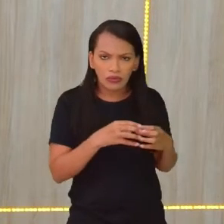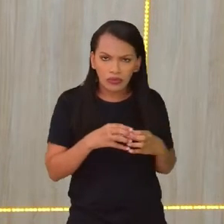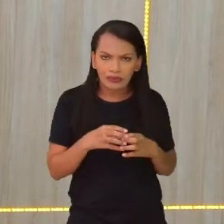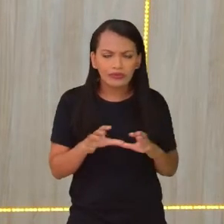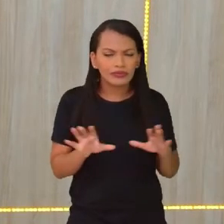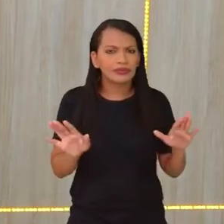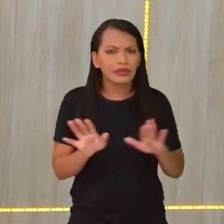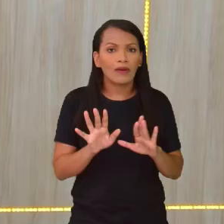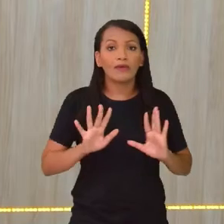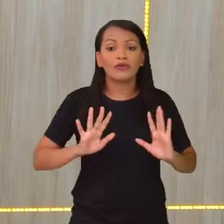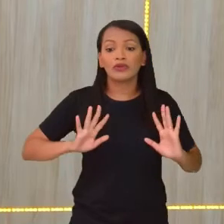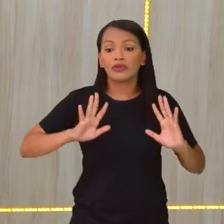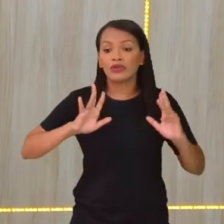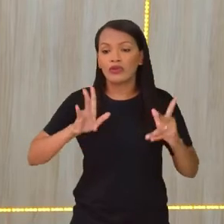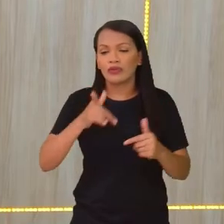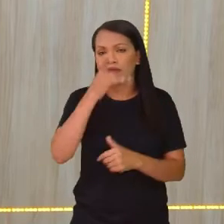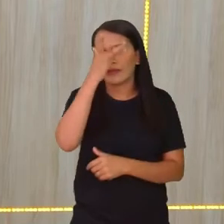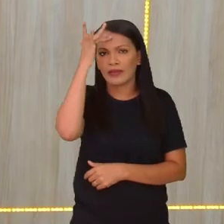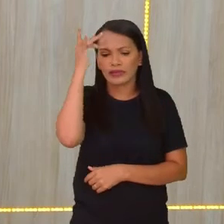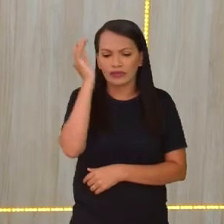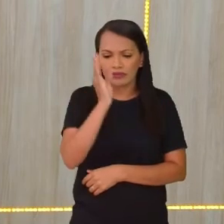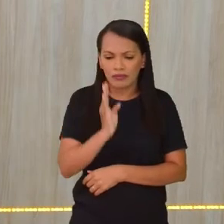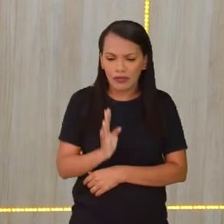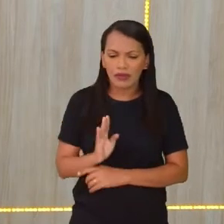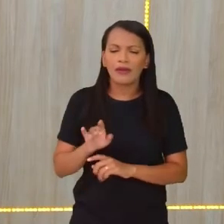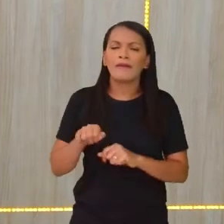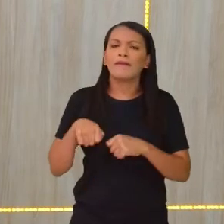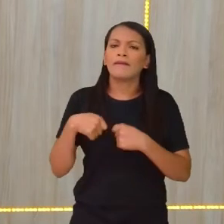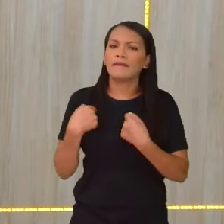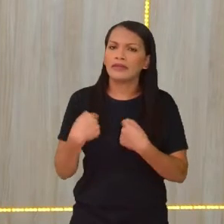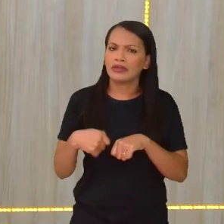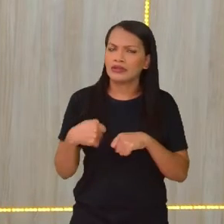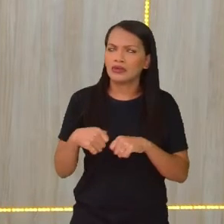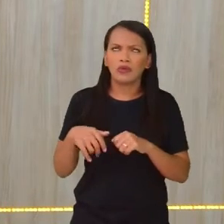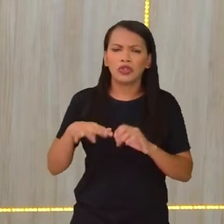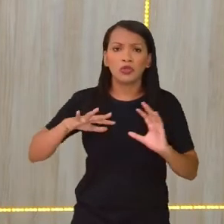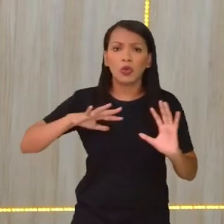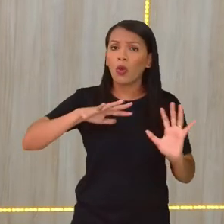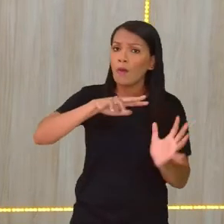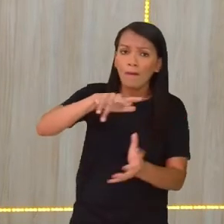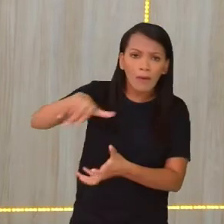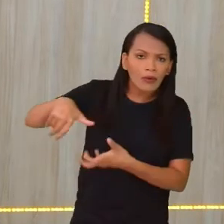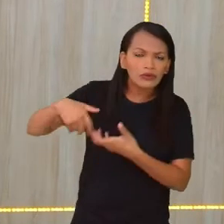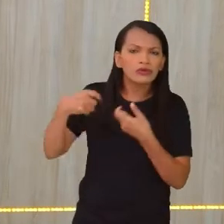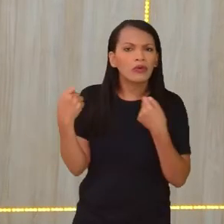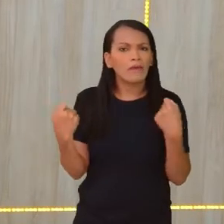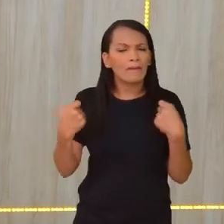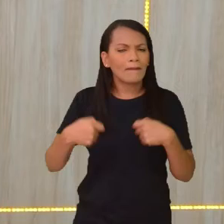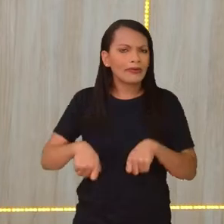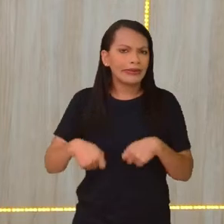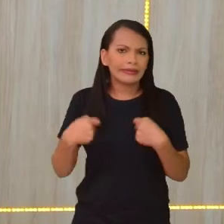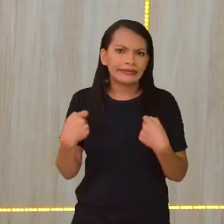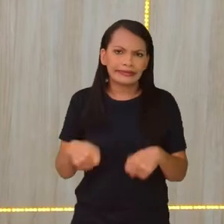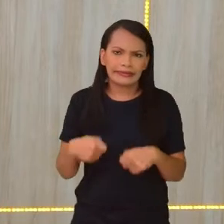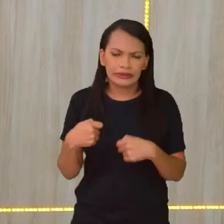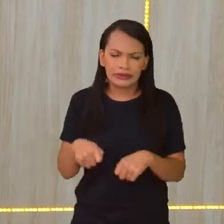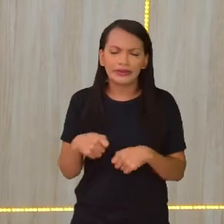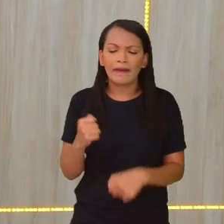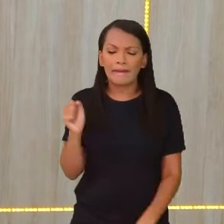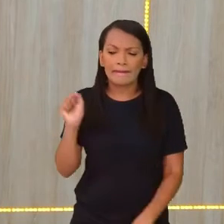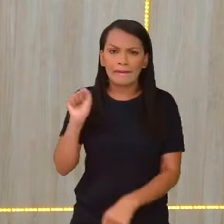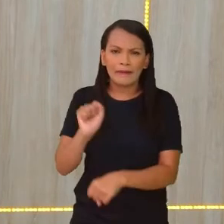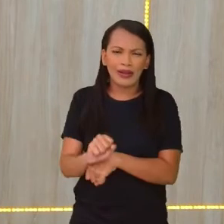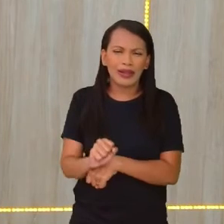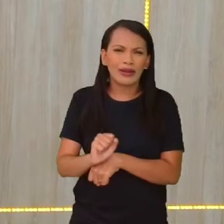aí ligados, né, à população afrodescendente, ok? Então veja, o movimento negro ele tem um